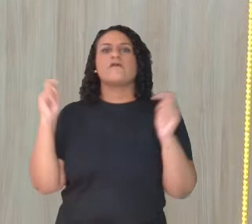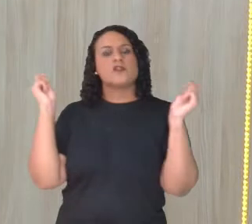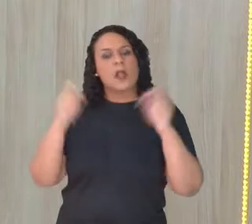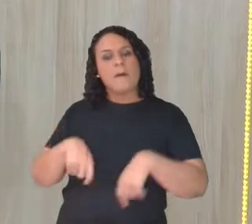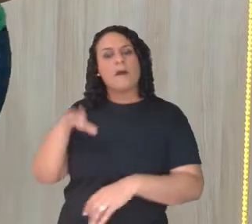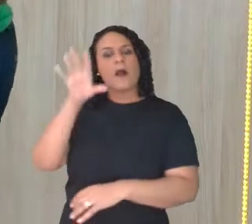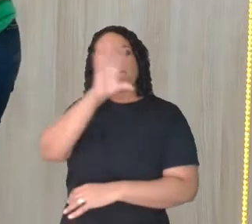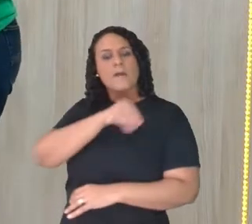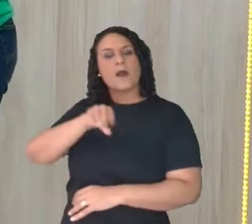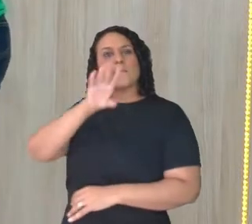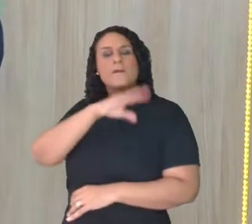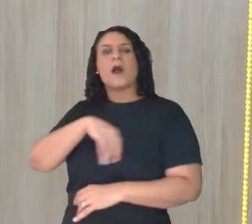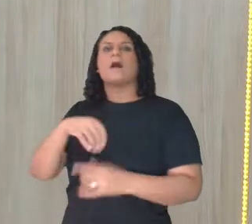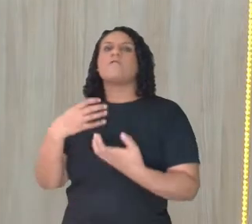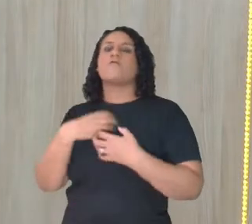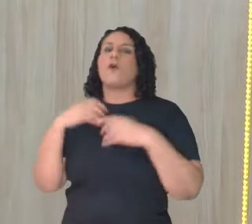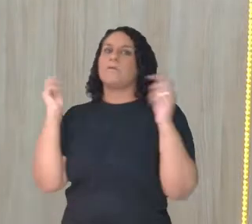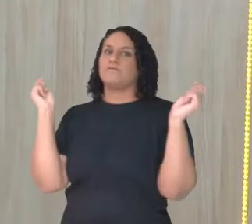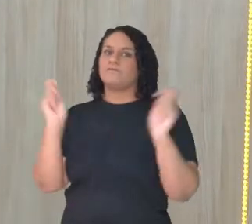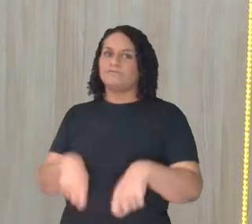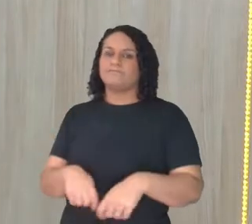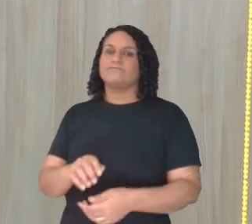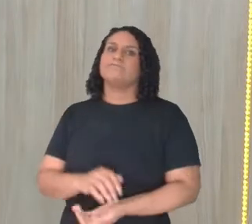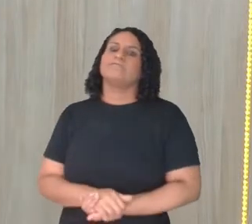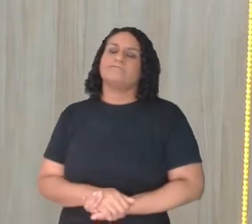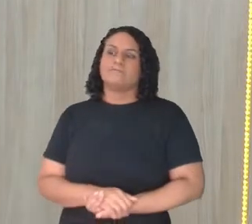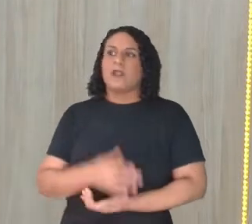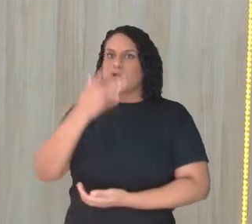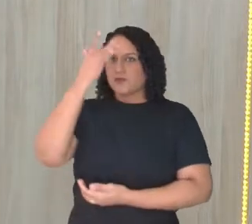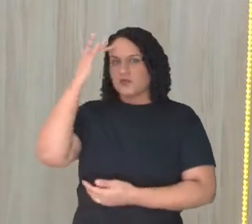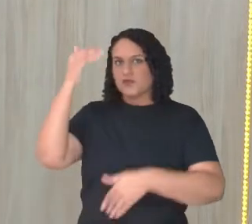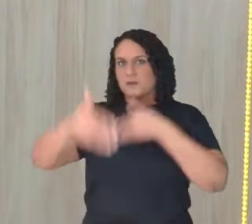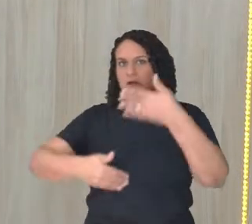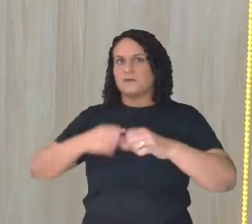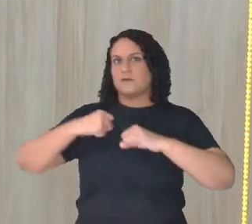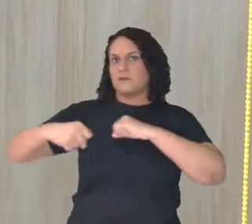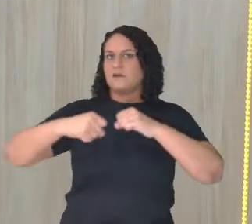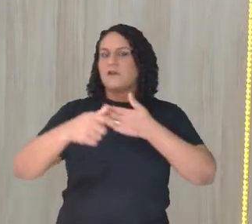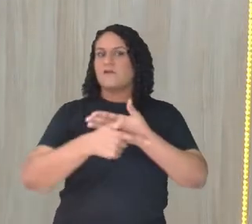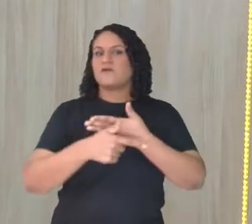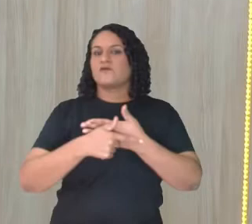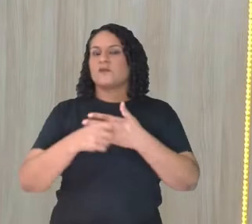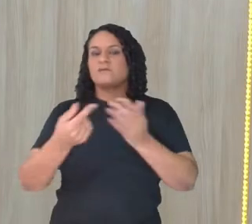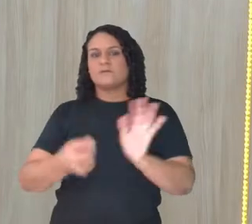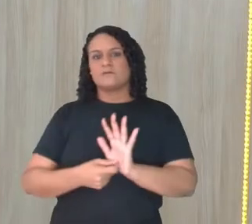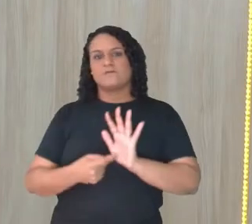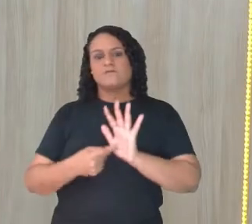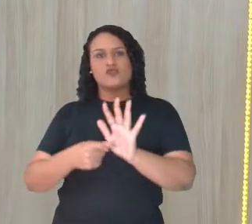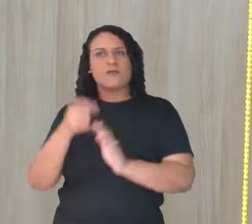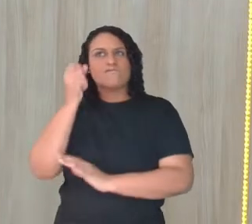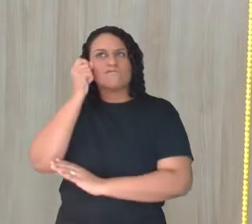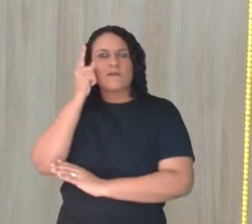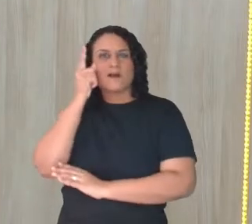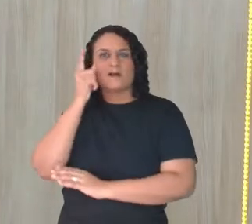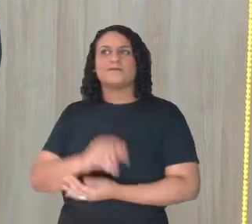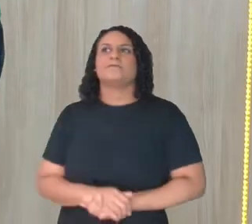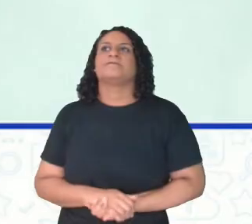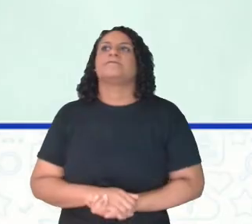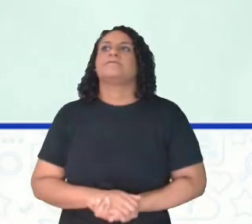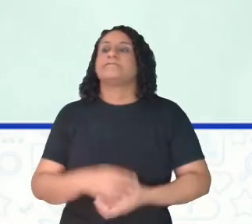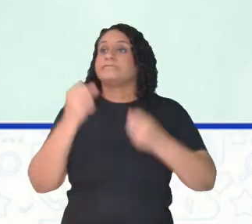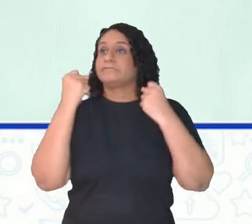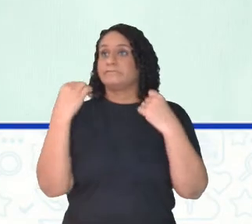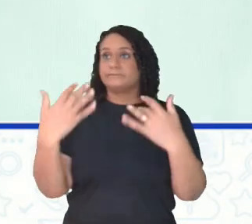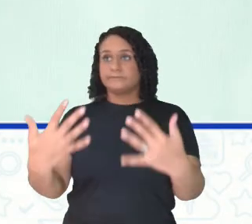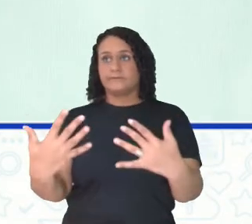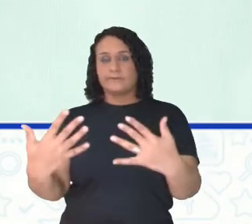de forma eficaz. Então, o debatedor, né, os debatedores, têm essa função de expor suas ideias. O auditório,